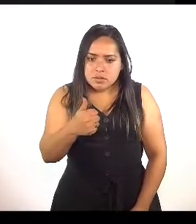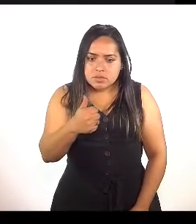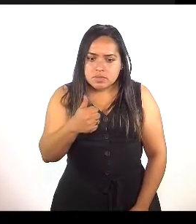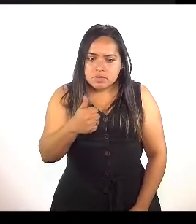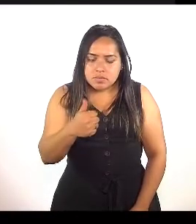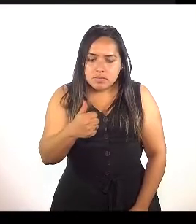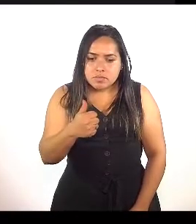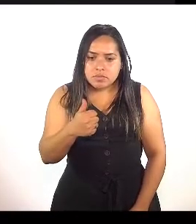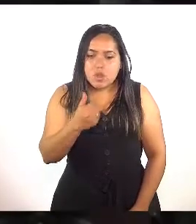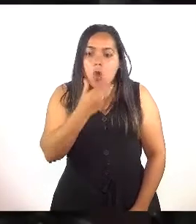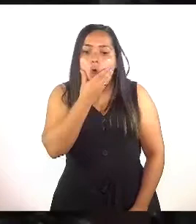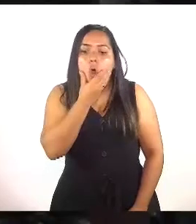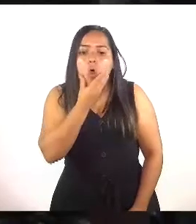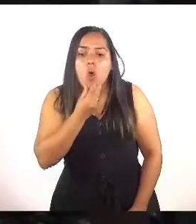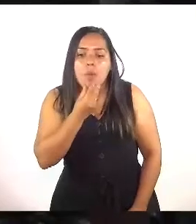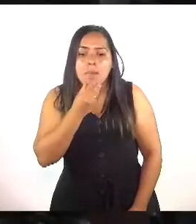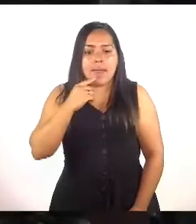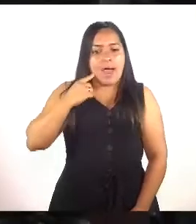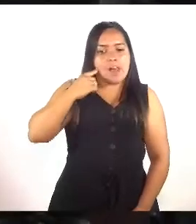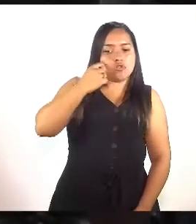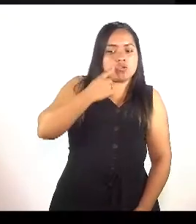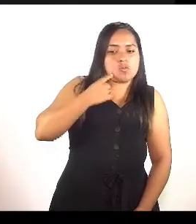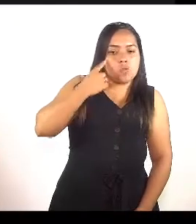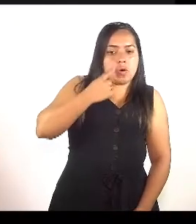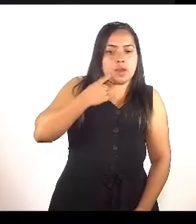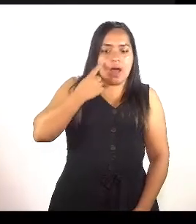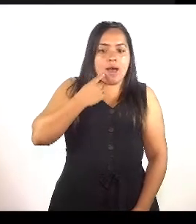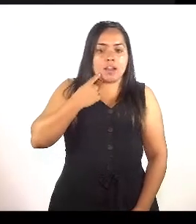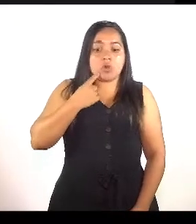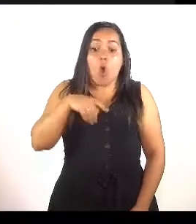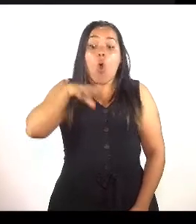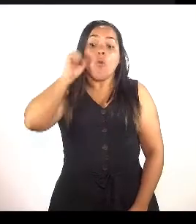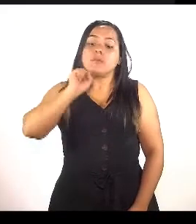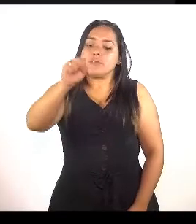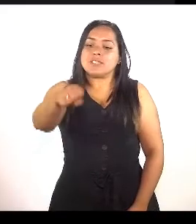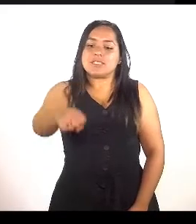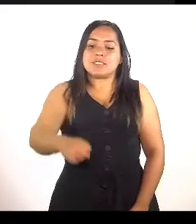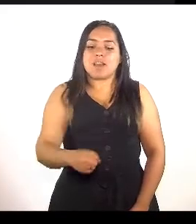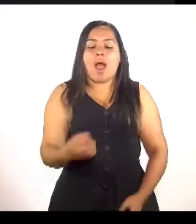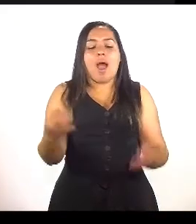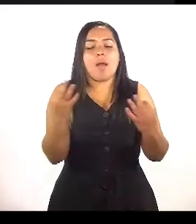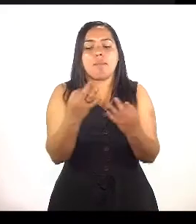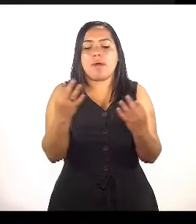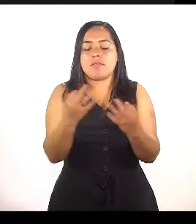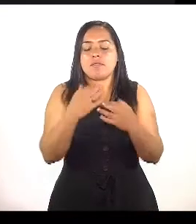Fernando? Doutor Vladimir, nos ouve bem? Estou ouvindo. Tá, perfeito.